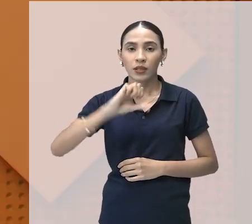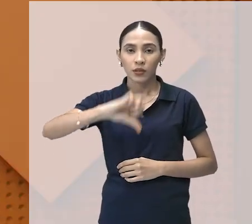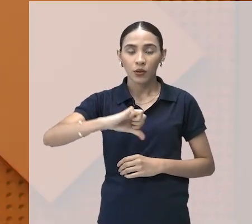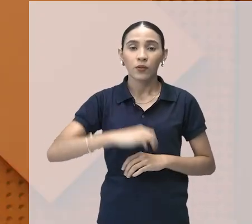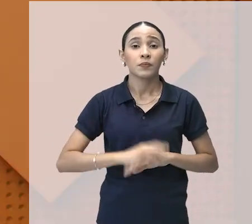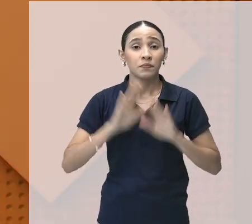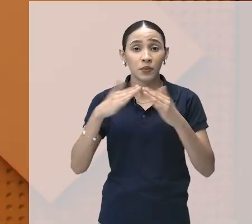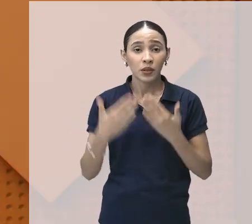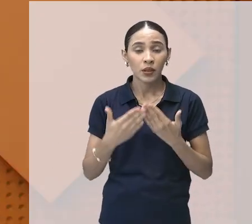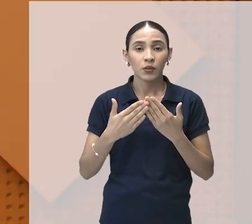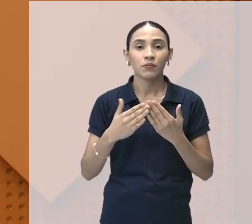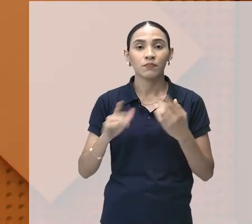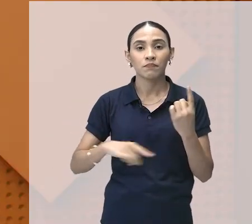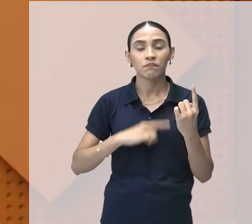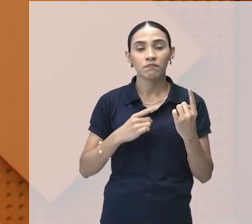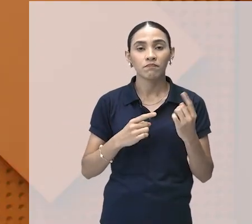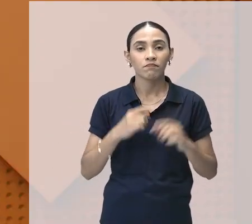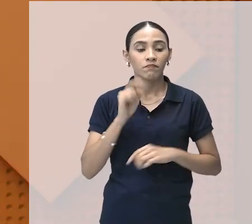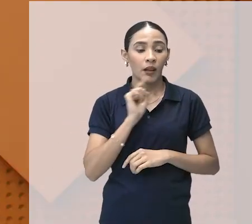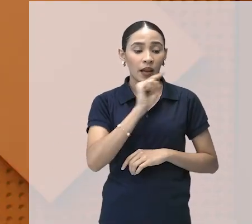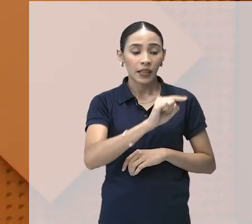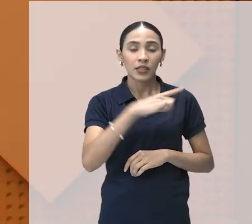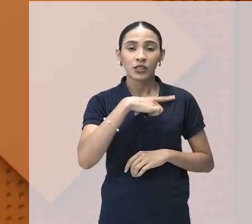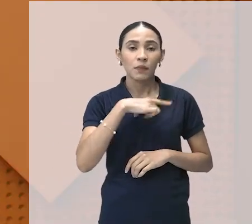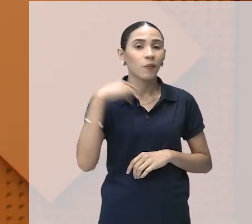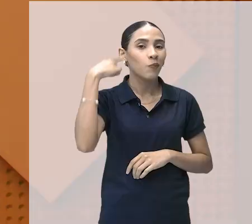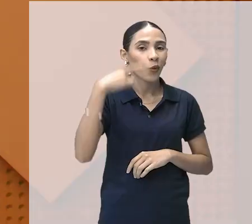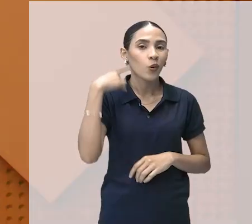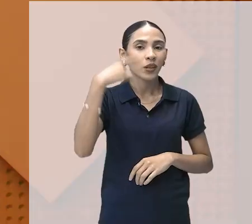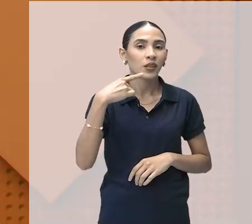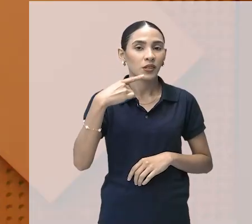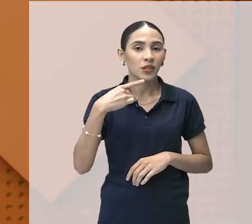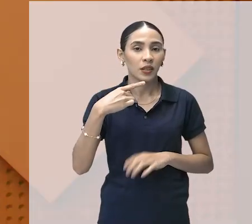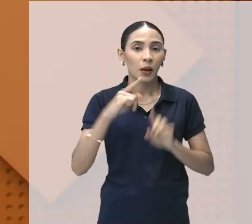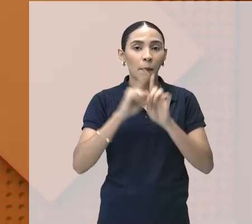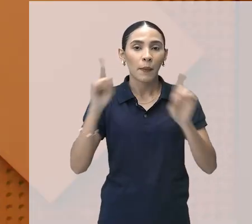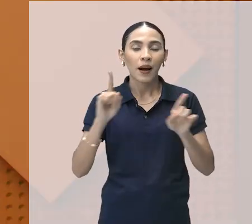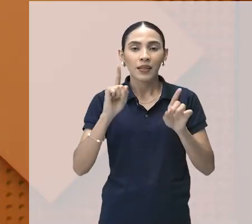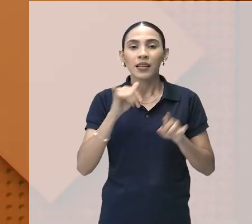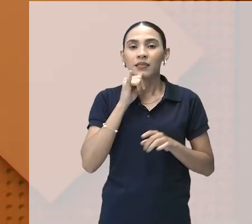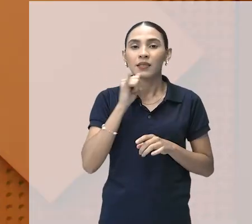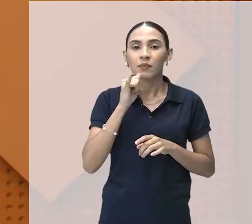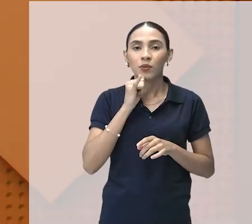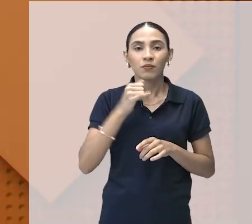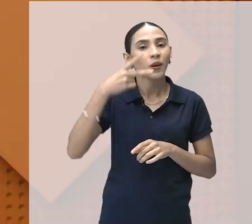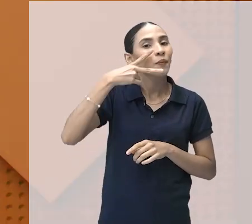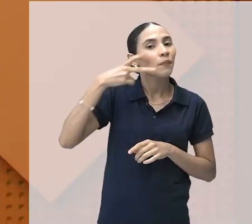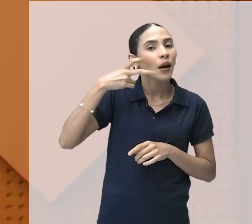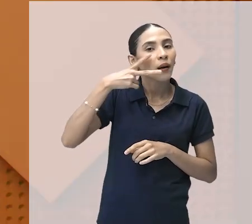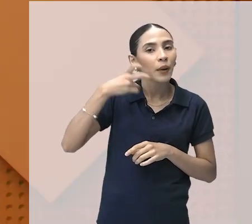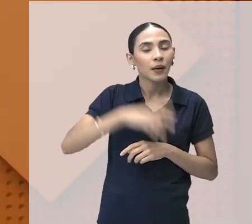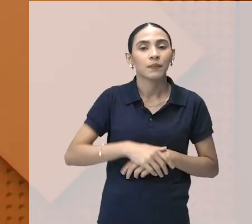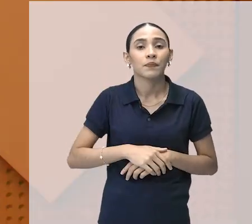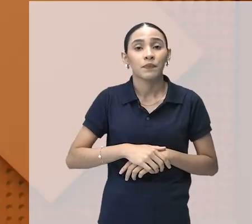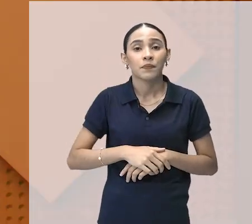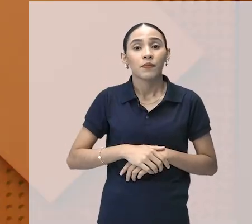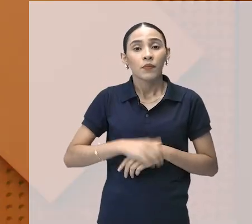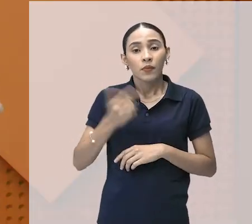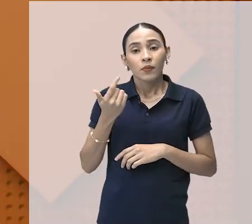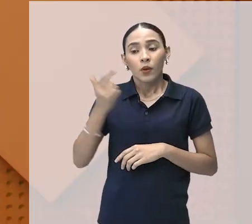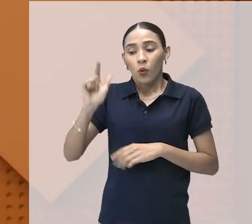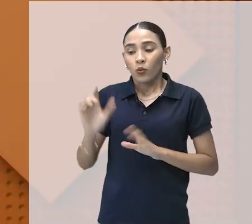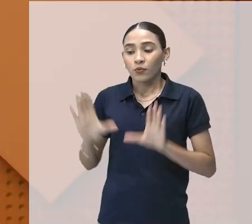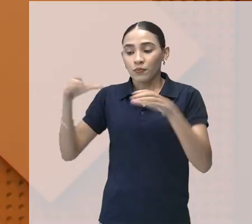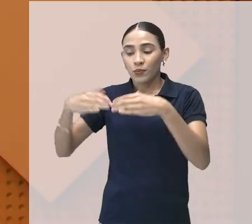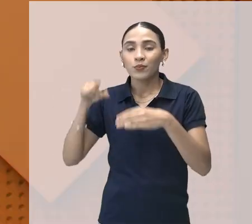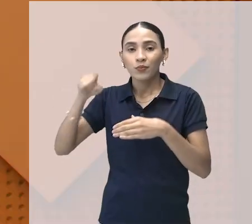1989. Então, de um lado, nós tínhamos ali a política mais elitista, caracterizada por Fernando Collor de Mello, e, de